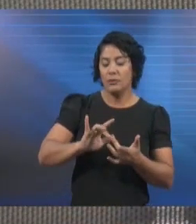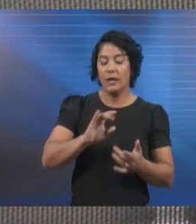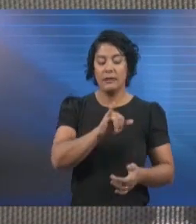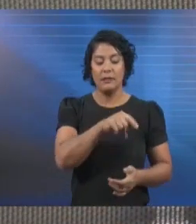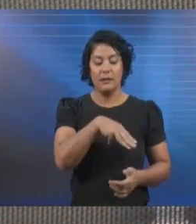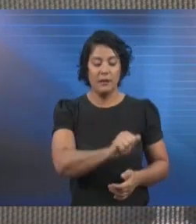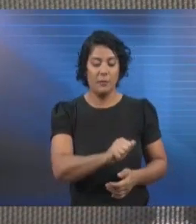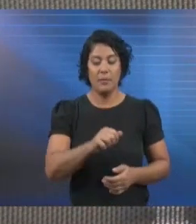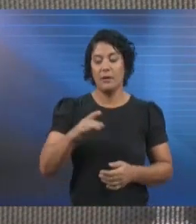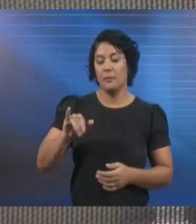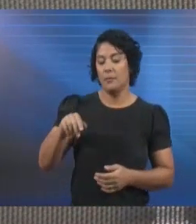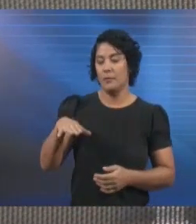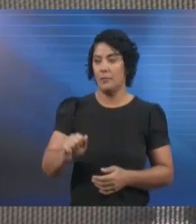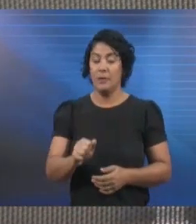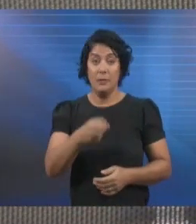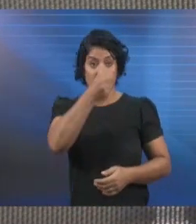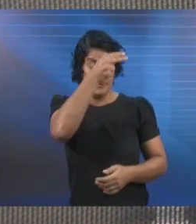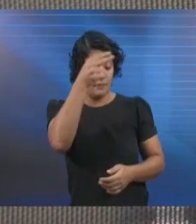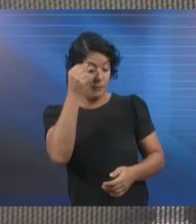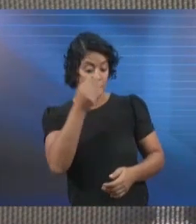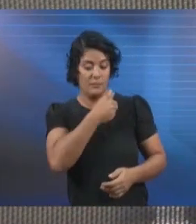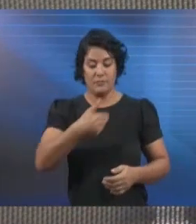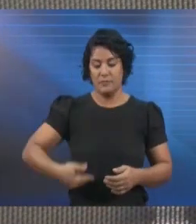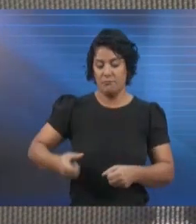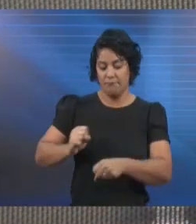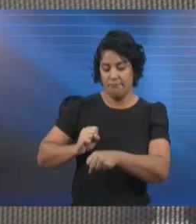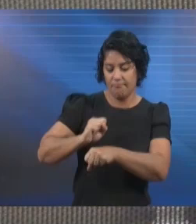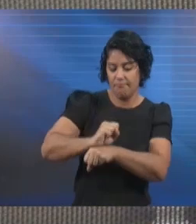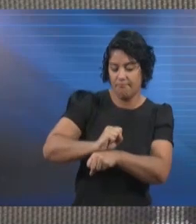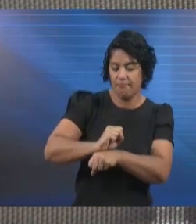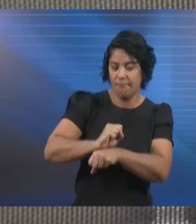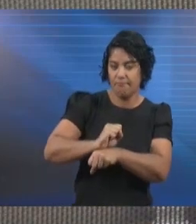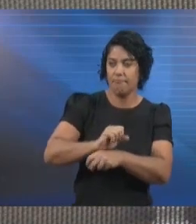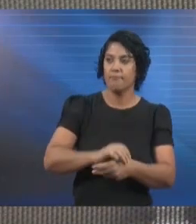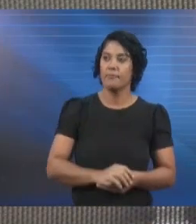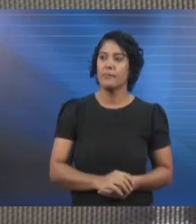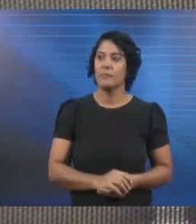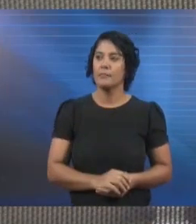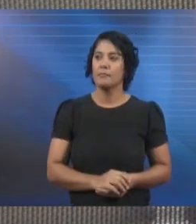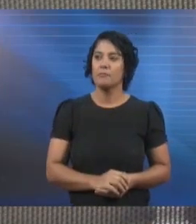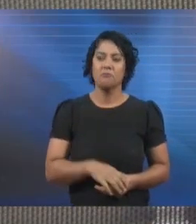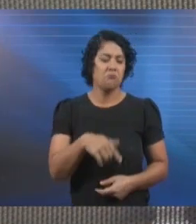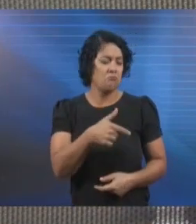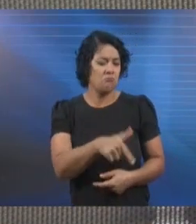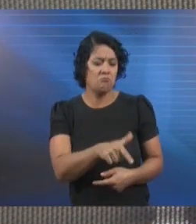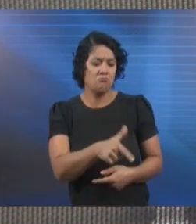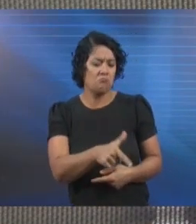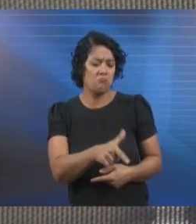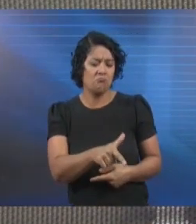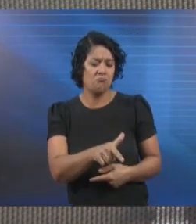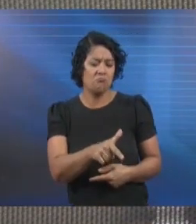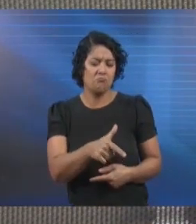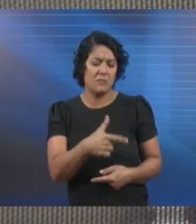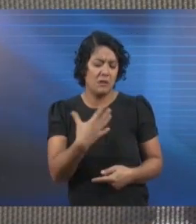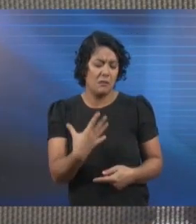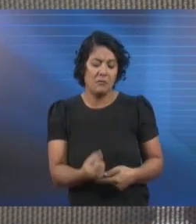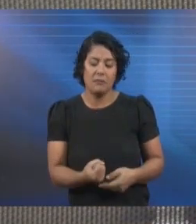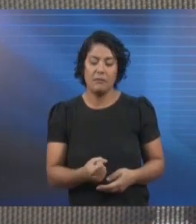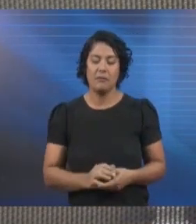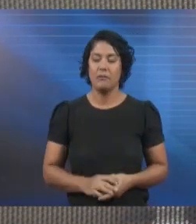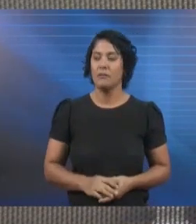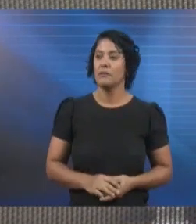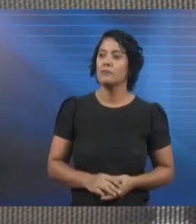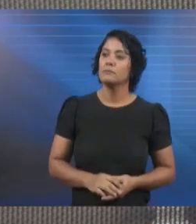prefeitura e Governo do Estado emperrou e não não não tivemos um fim satisfatório e